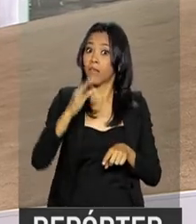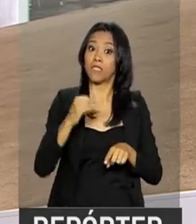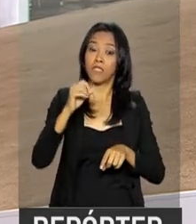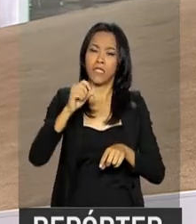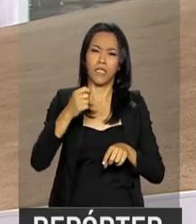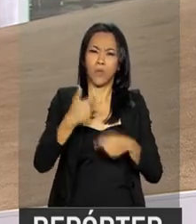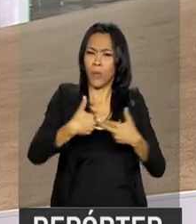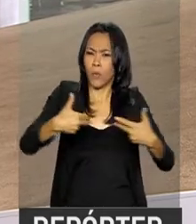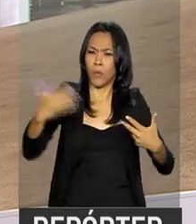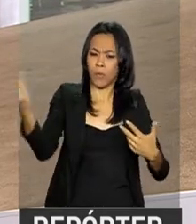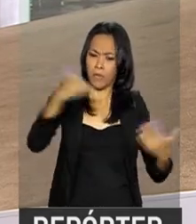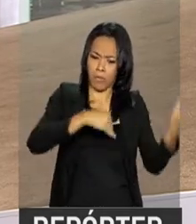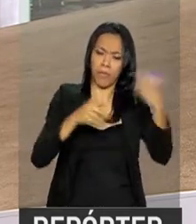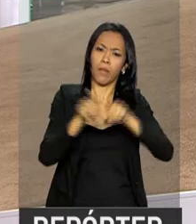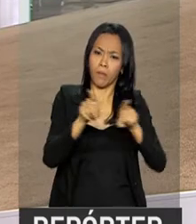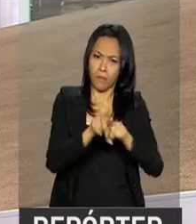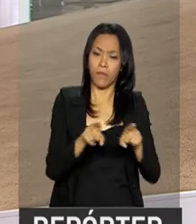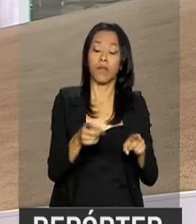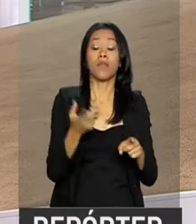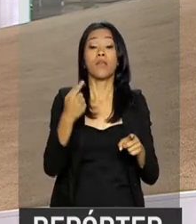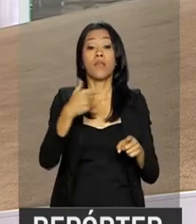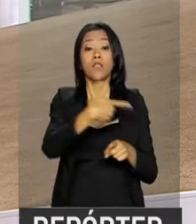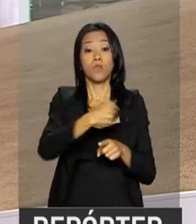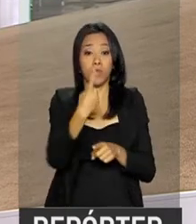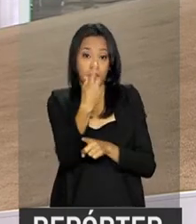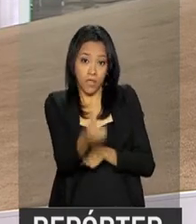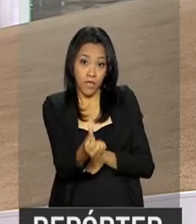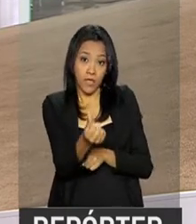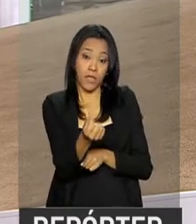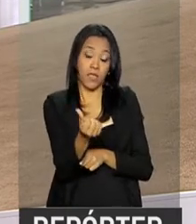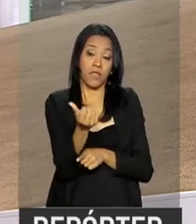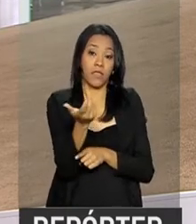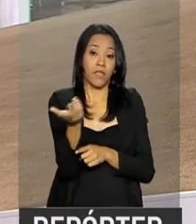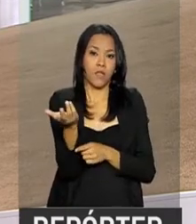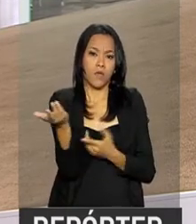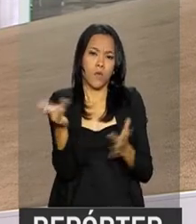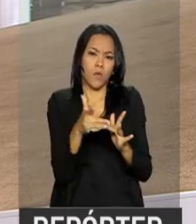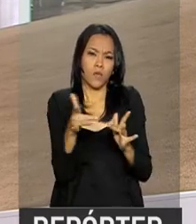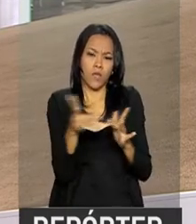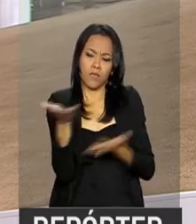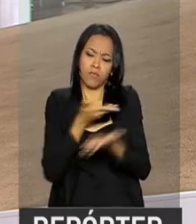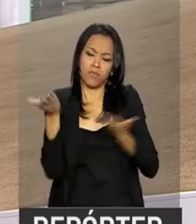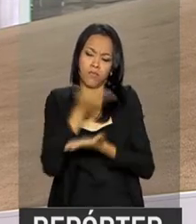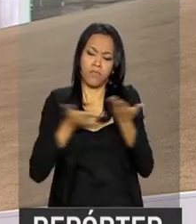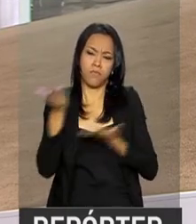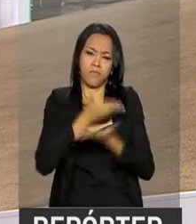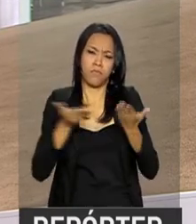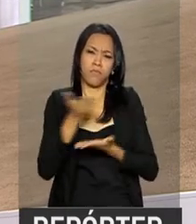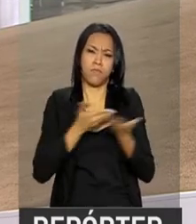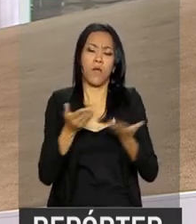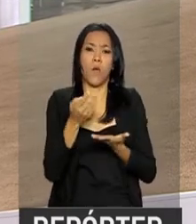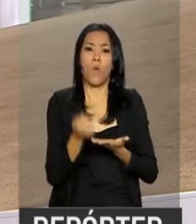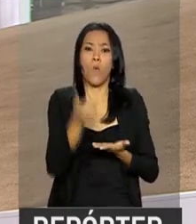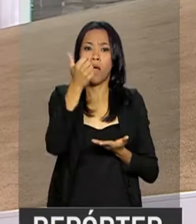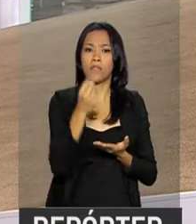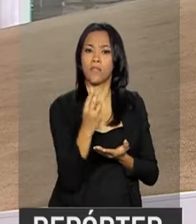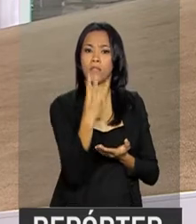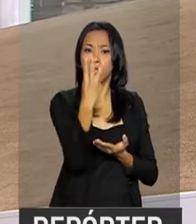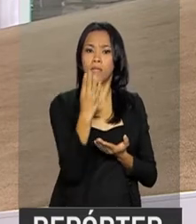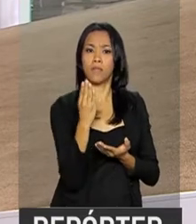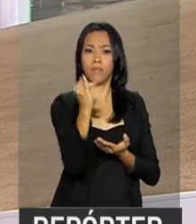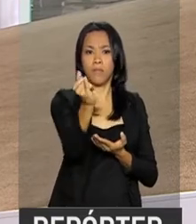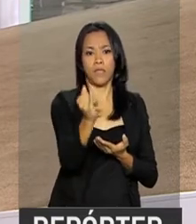em 2016 o intercâmbio entre os países alcançou quase 3 bilhões de